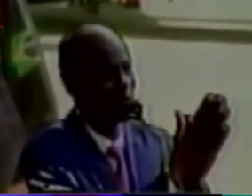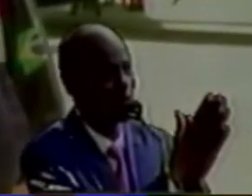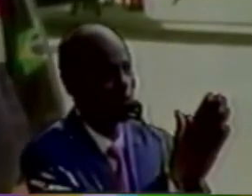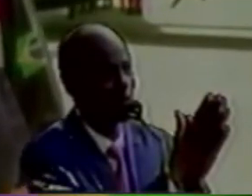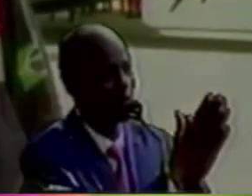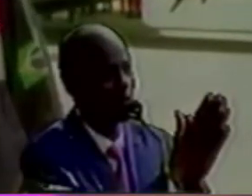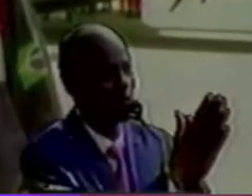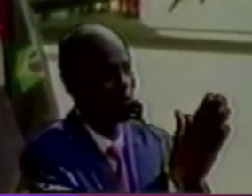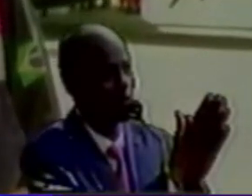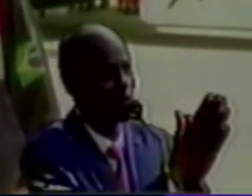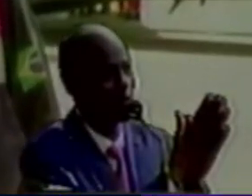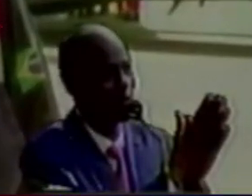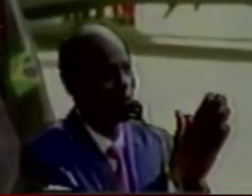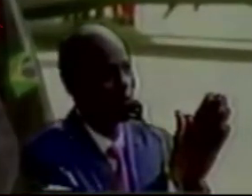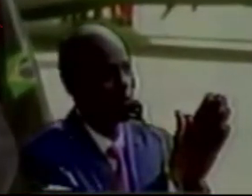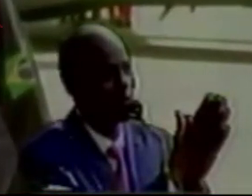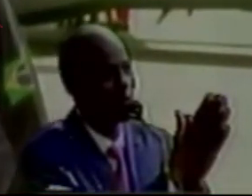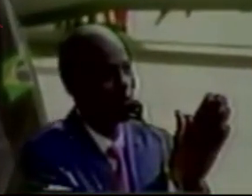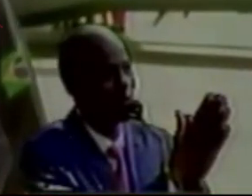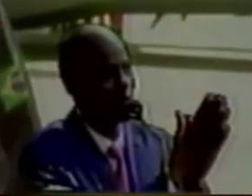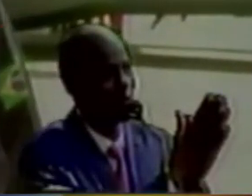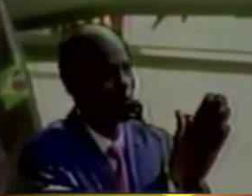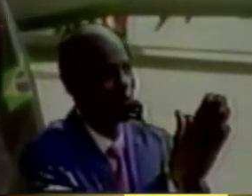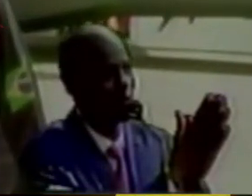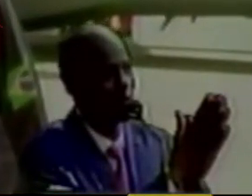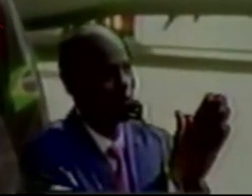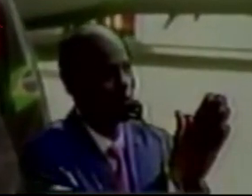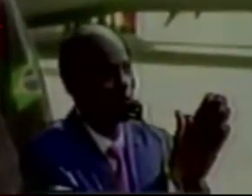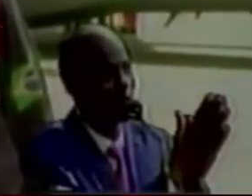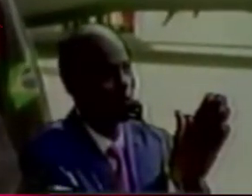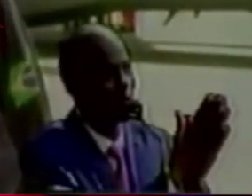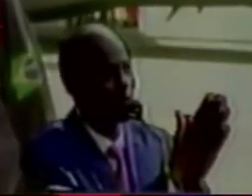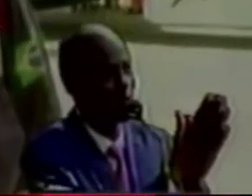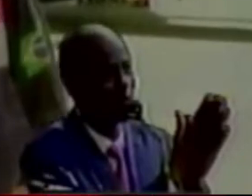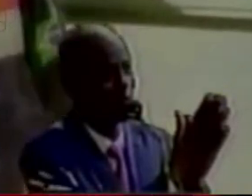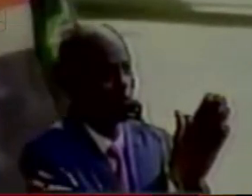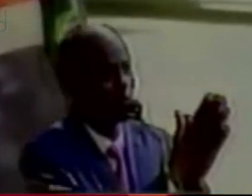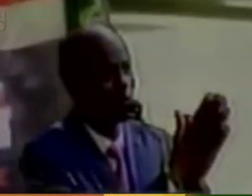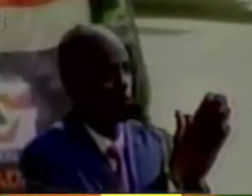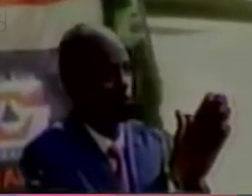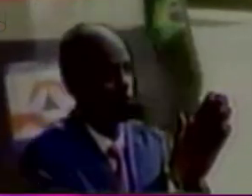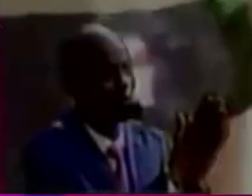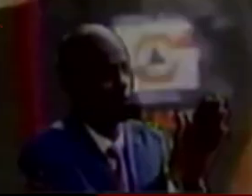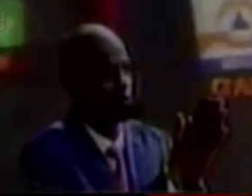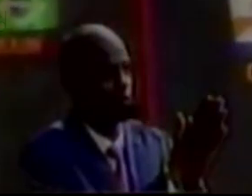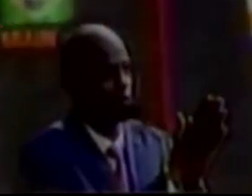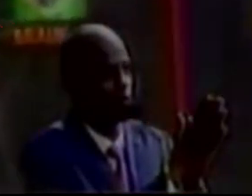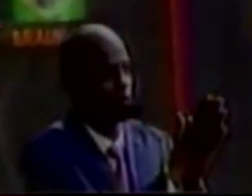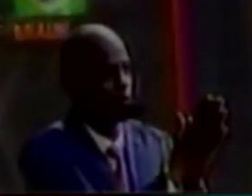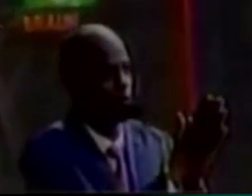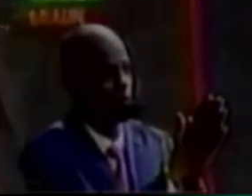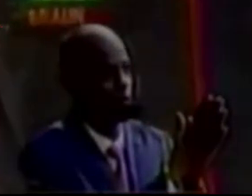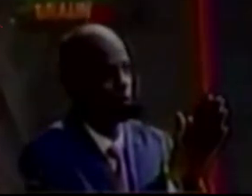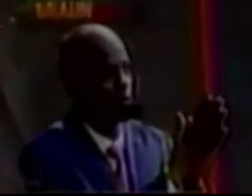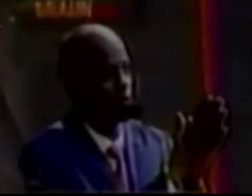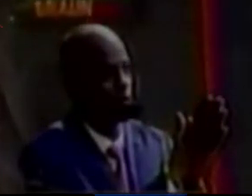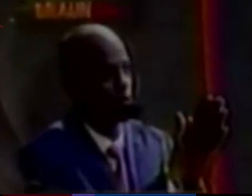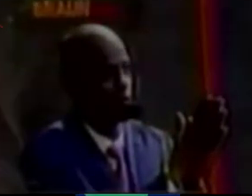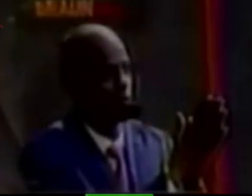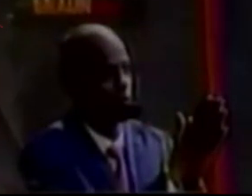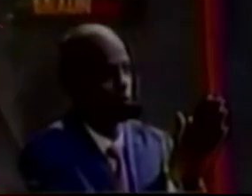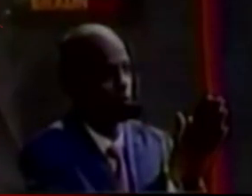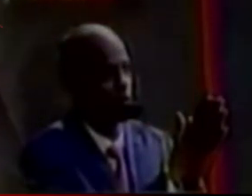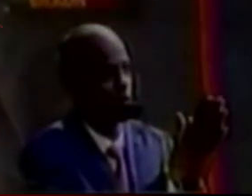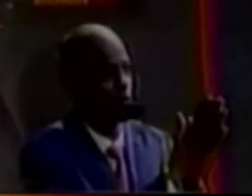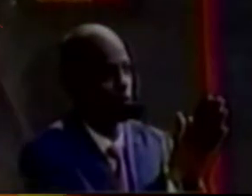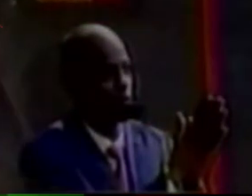Represento a proteção brasileira e venho trazer a ajuda do povo brasileiro ao povo haitiano. Ele representa a proteção